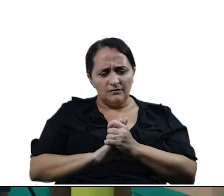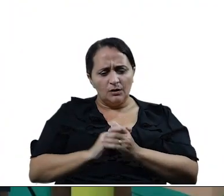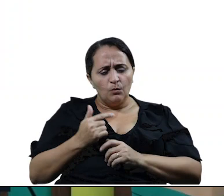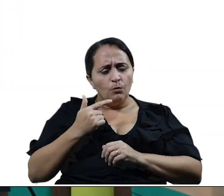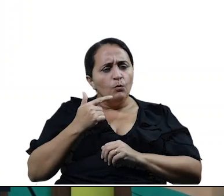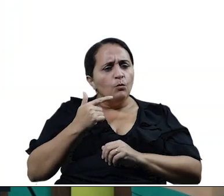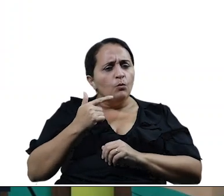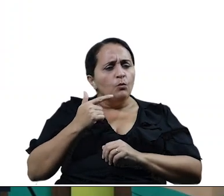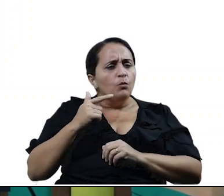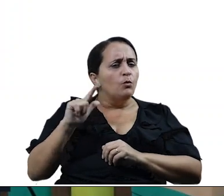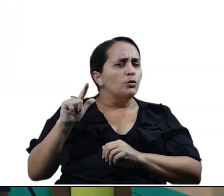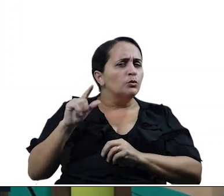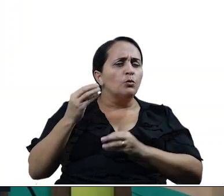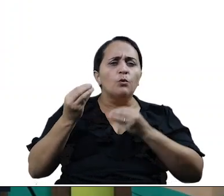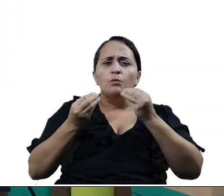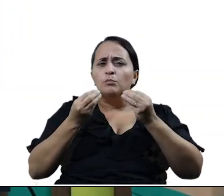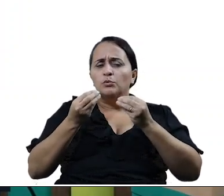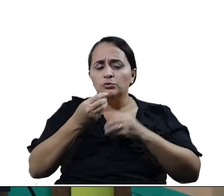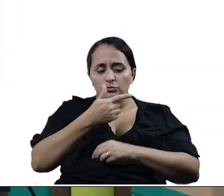que seria